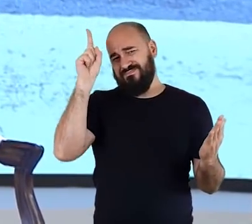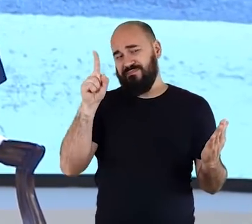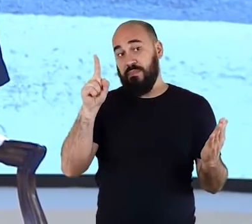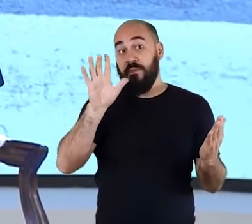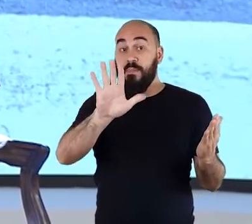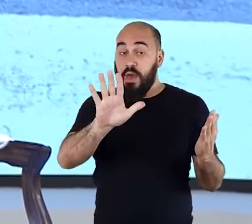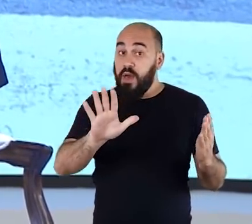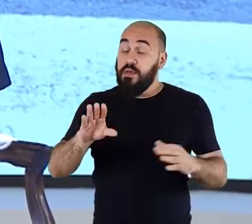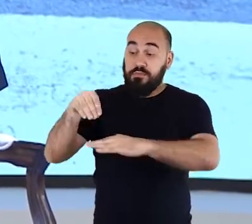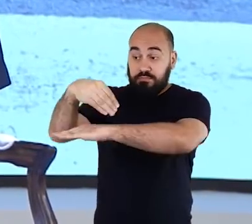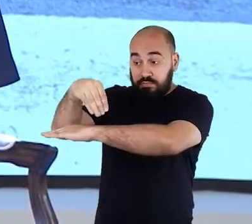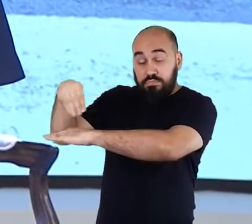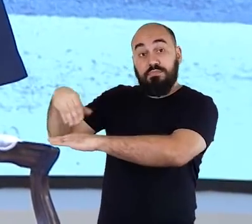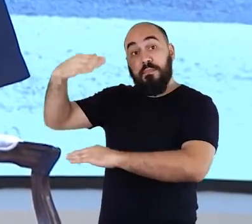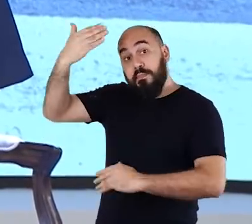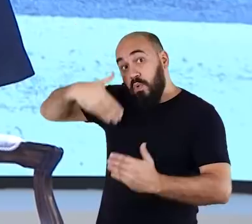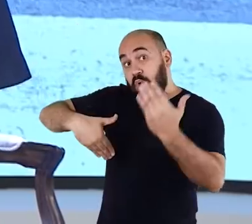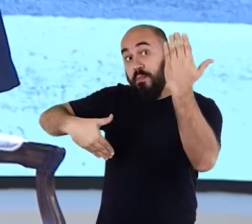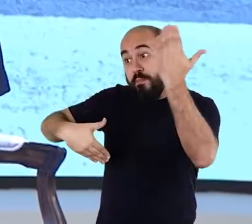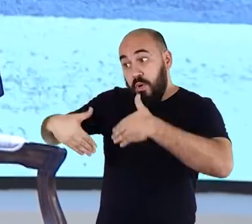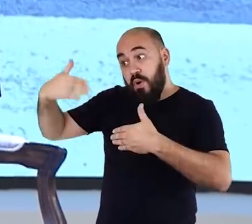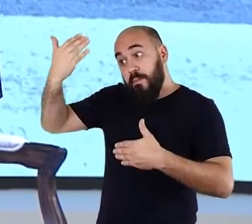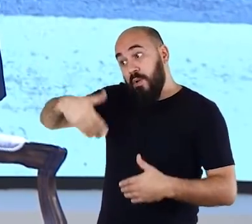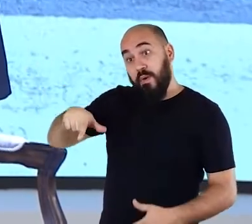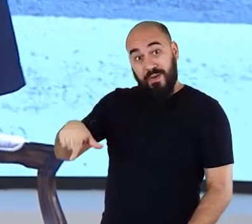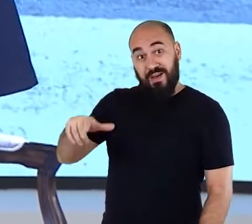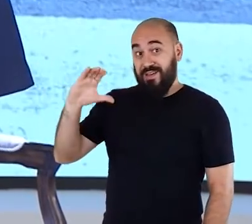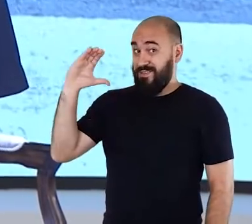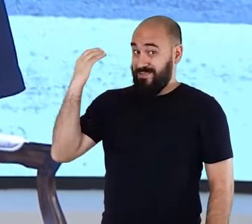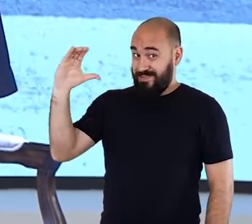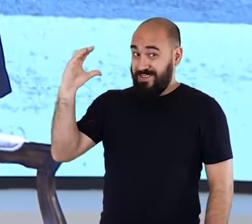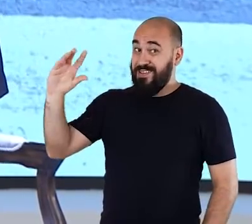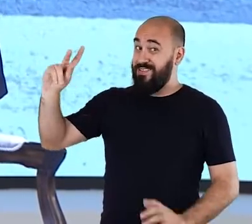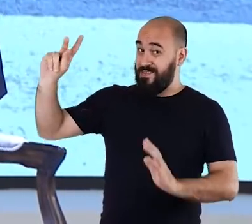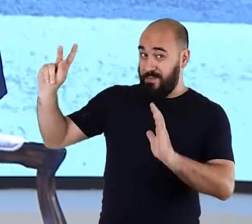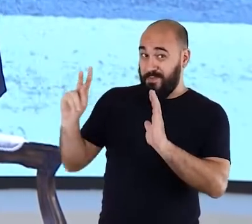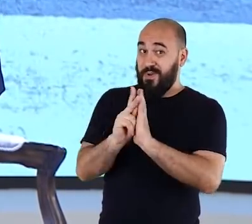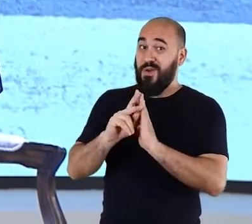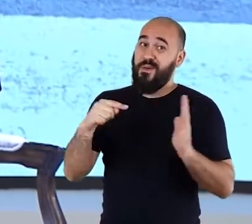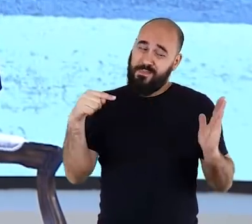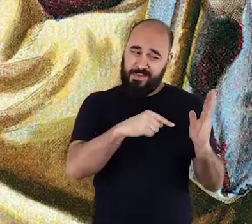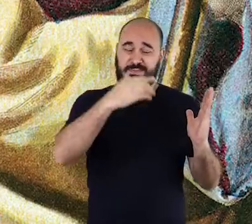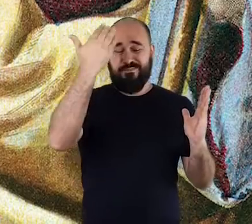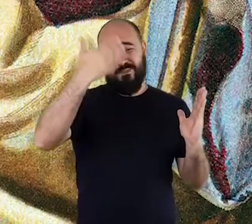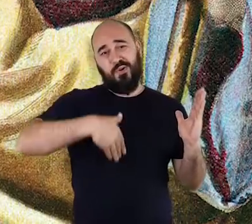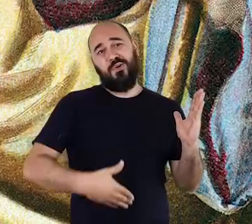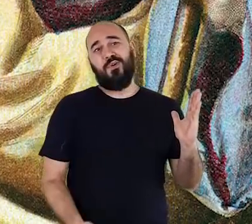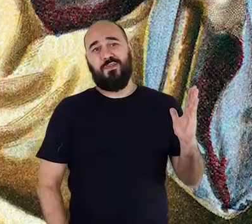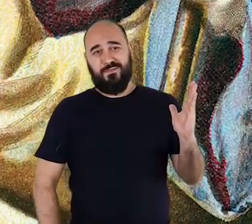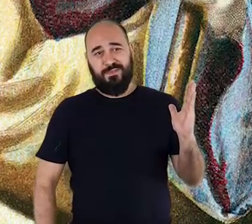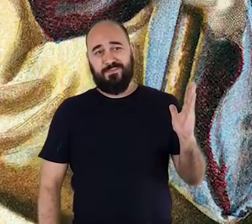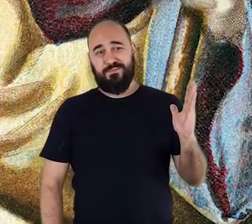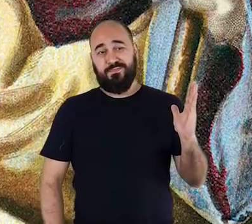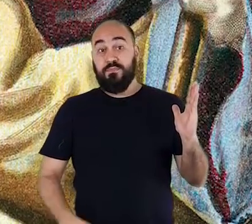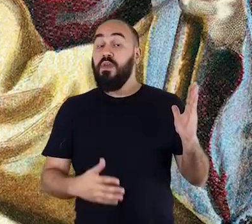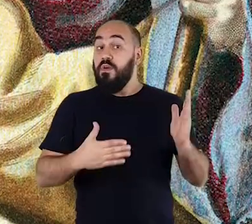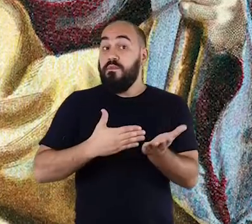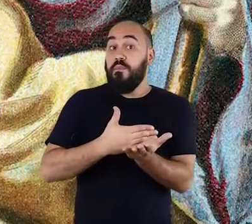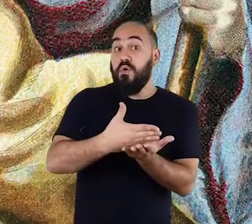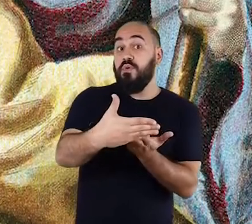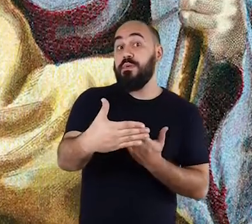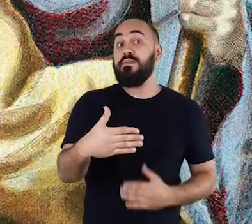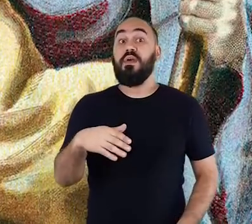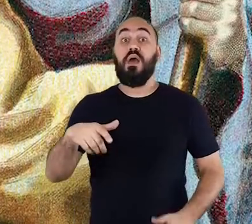não, que muitos desses heróis e heroínas de Deus, de fato, existiram no passado. Que tal começarmos com